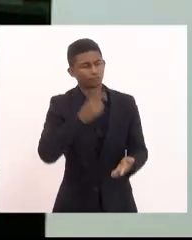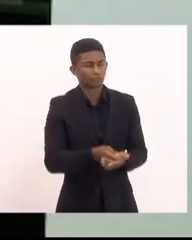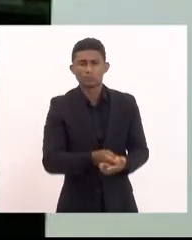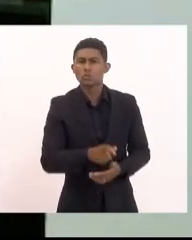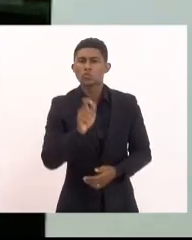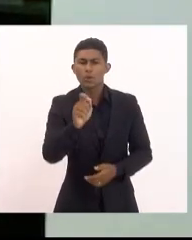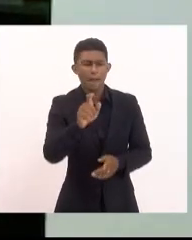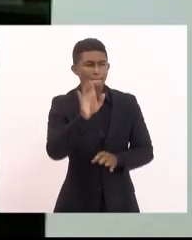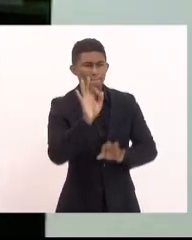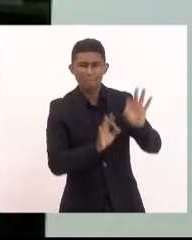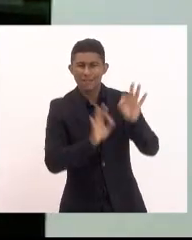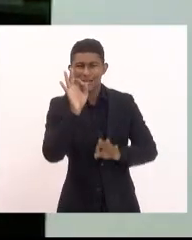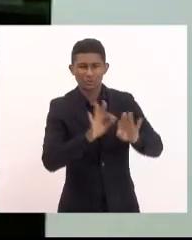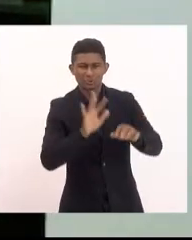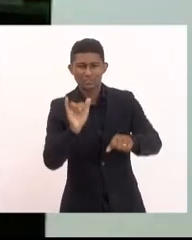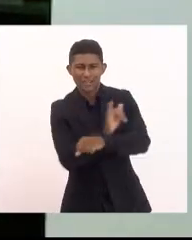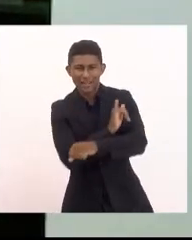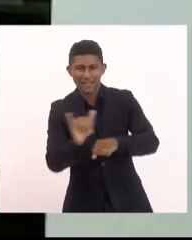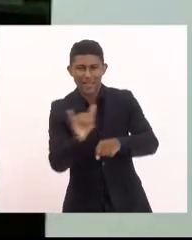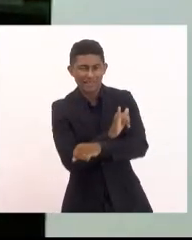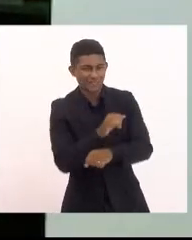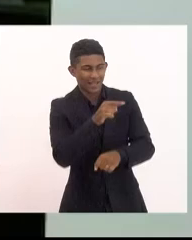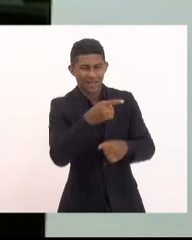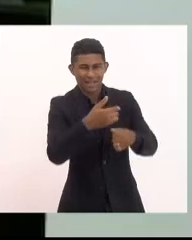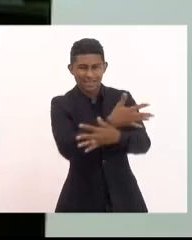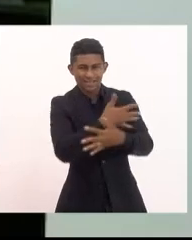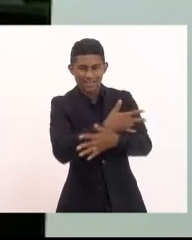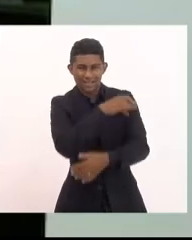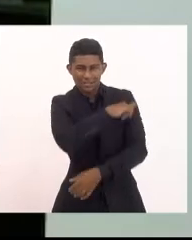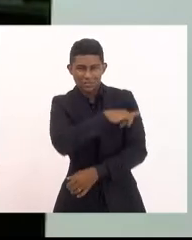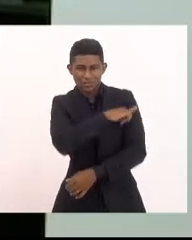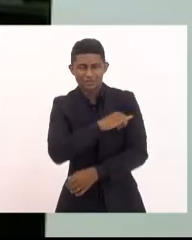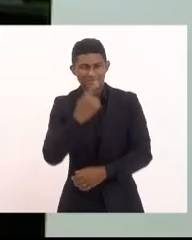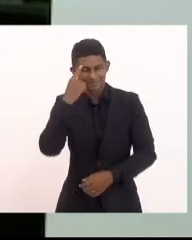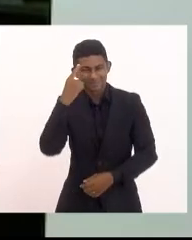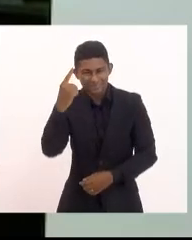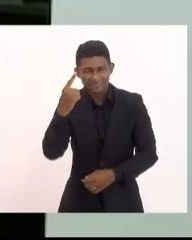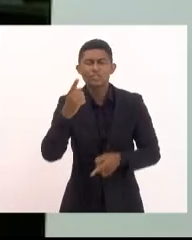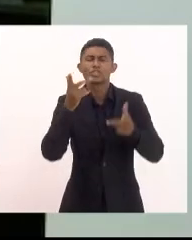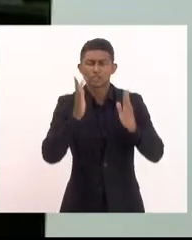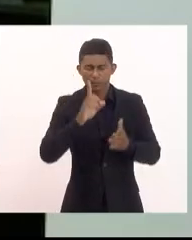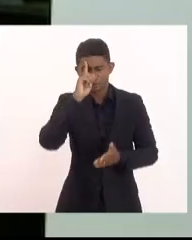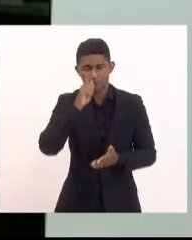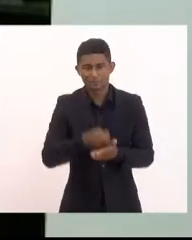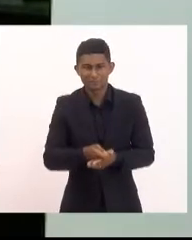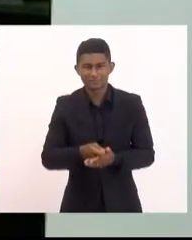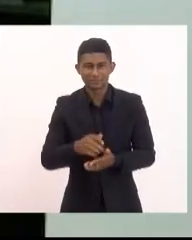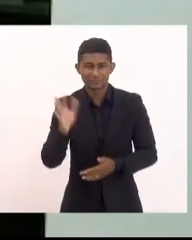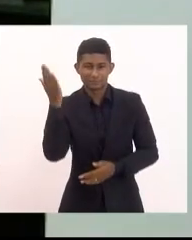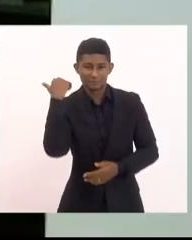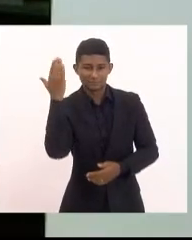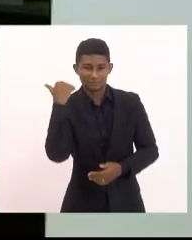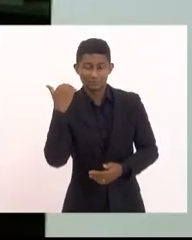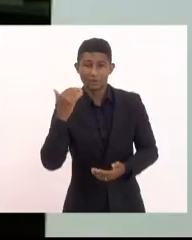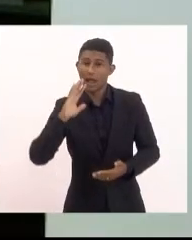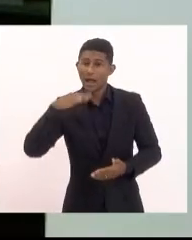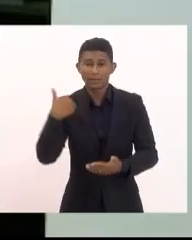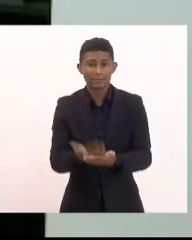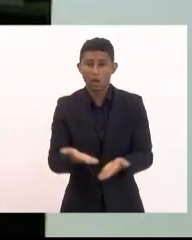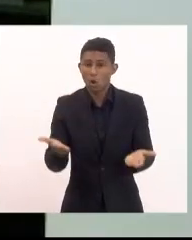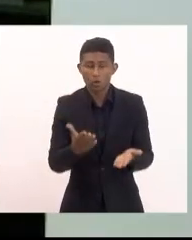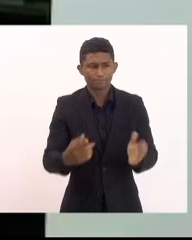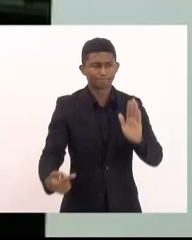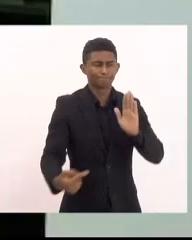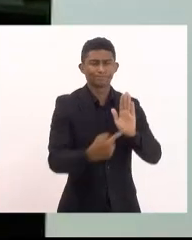da Região Metropolitana do Rio de Janeiro, o PEDUI, que está vigente. Então, este